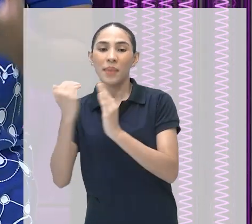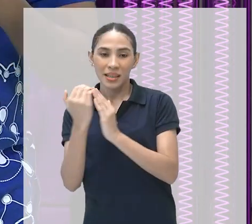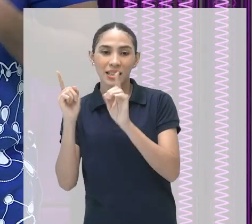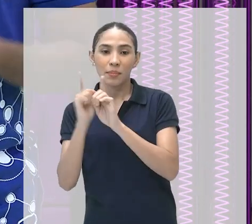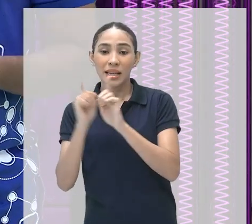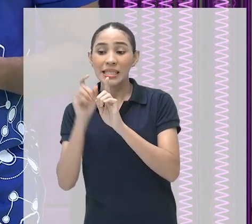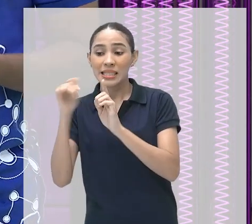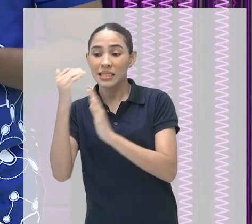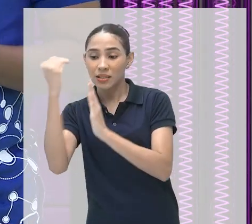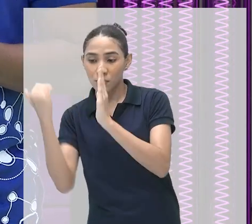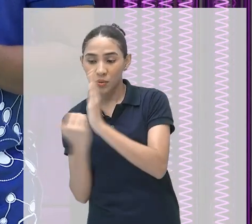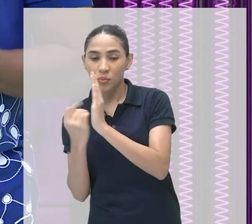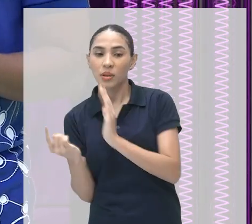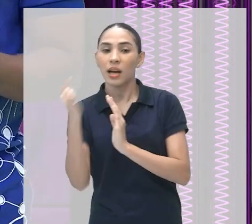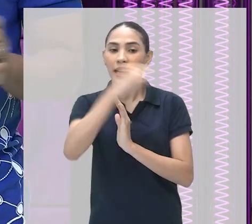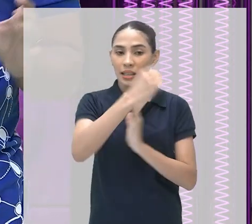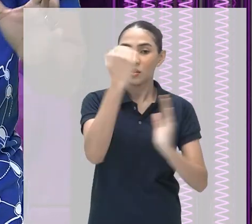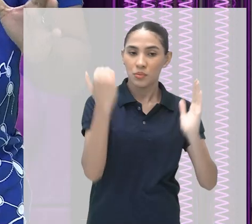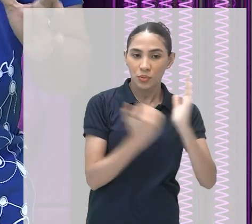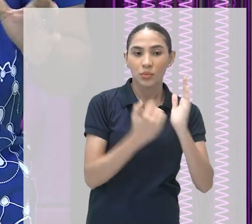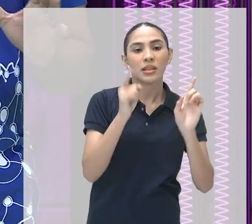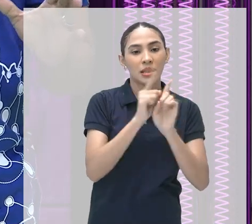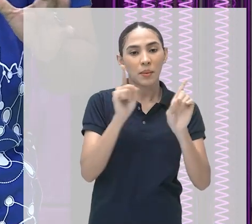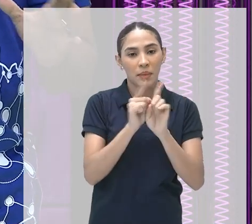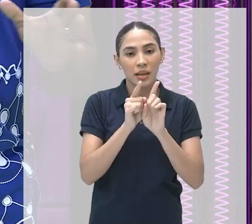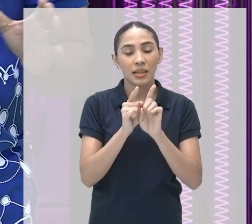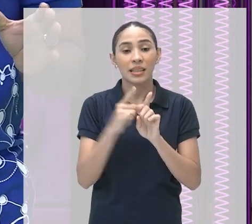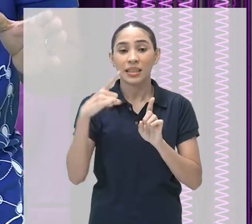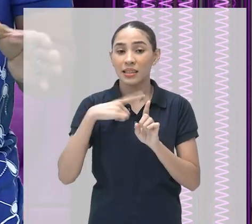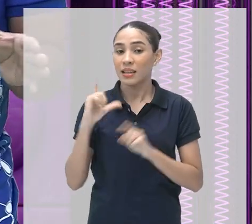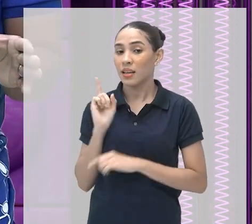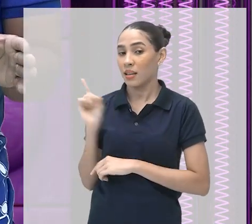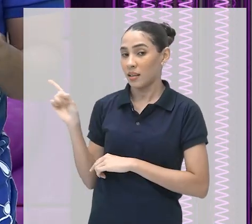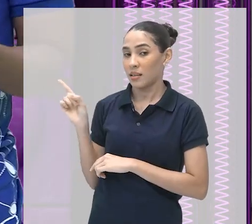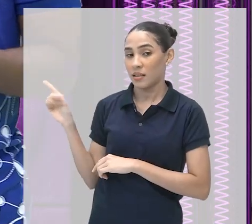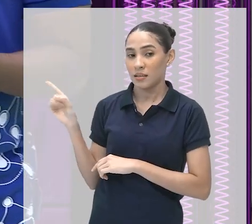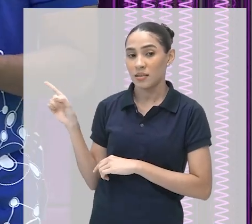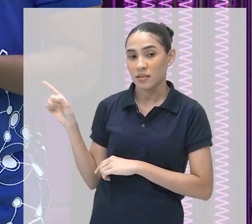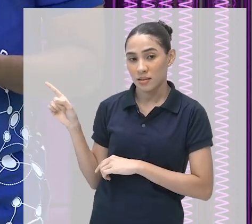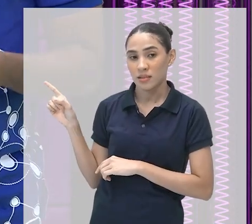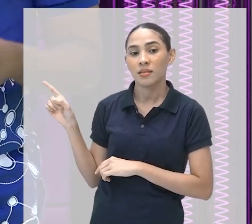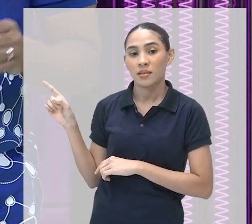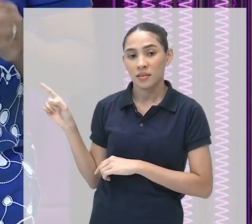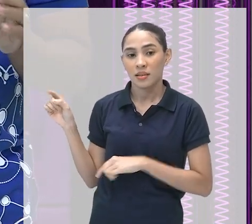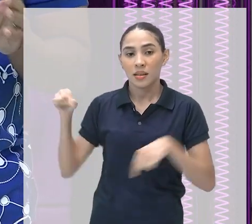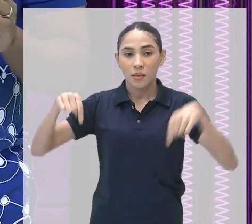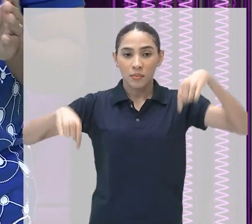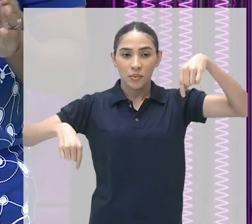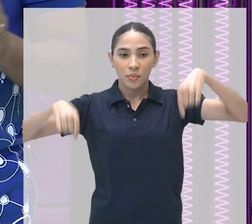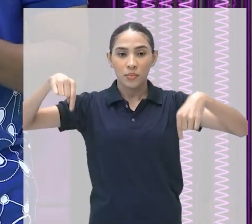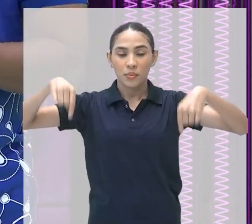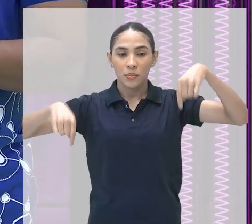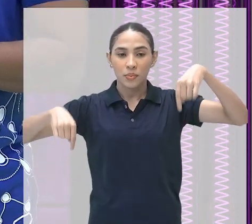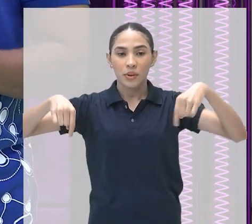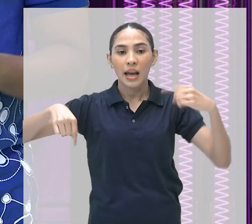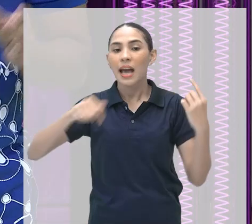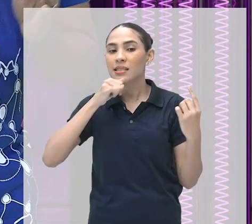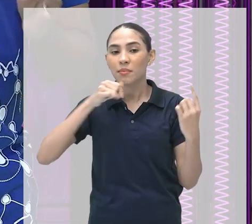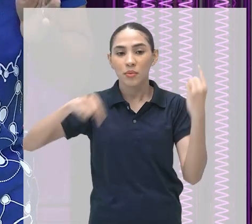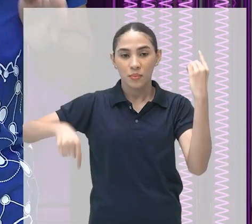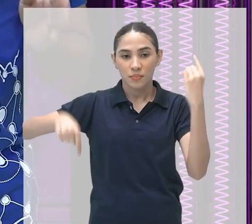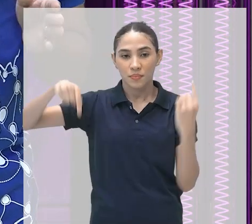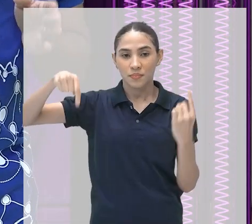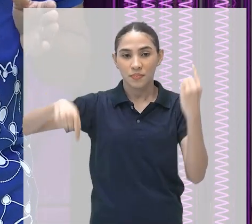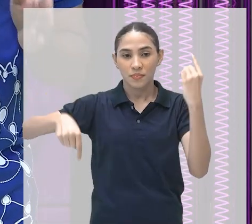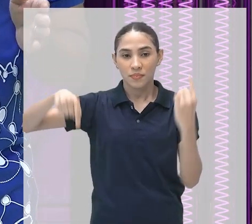a outra diminui na mesma proporção. Temos aqui até o esquema da setinha, aqui ao meu lado, para entender.